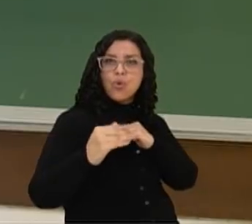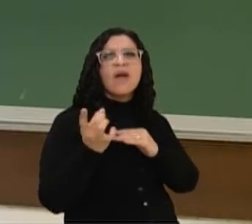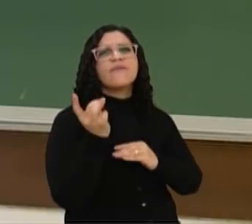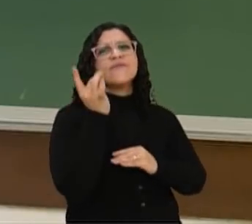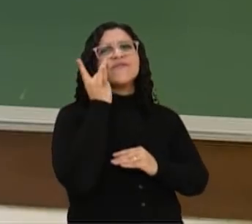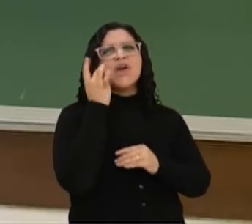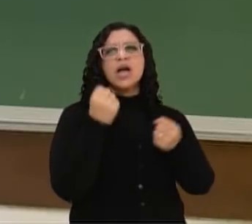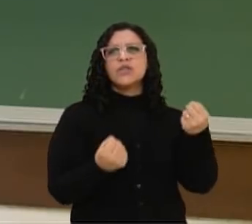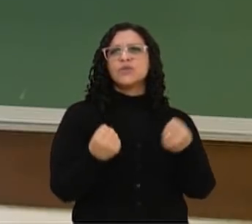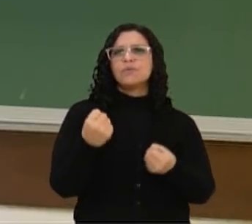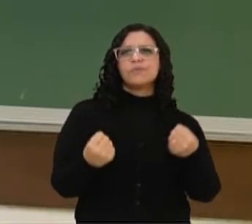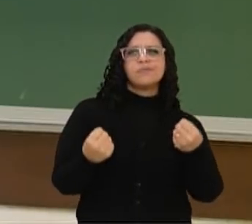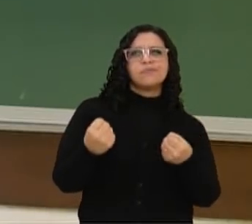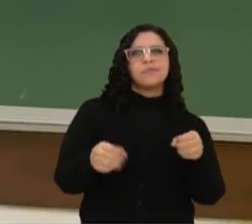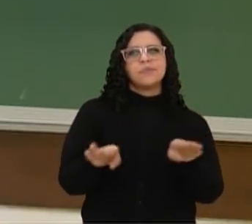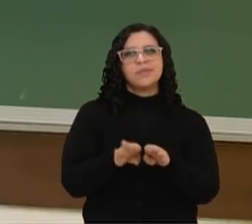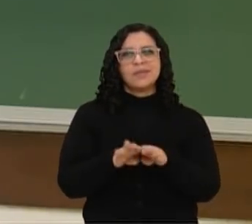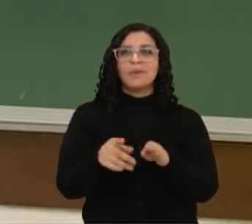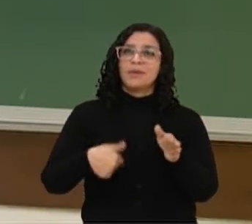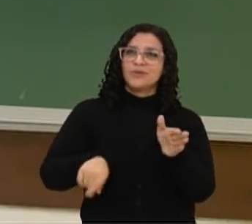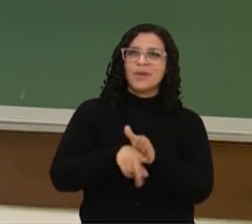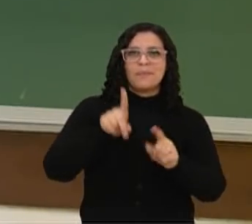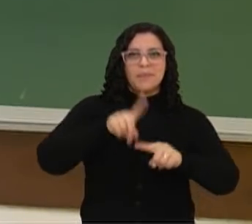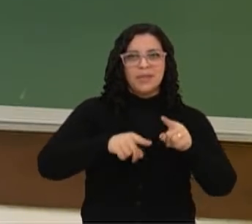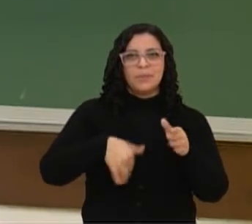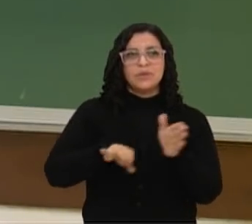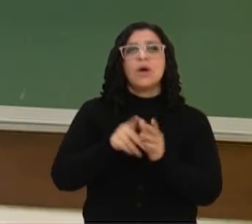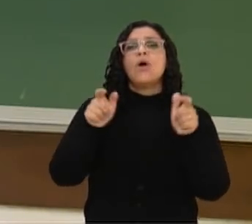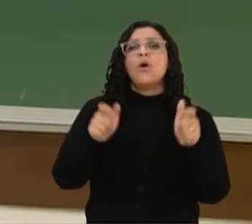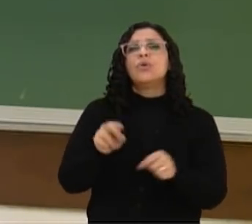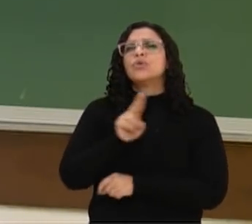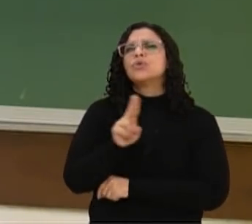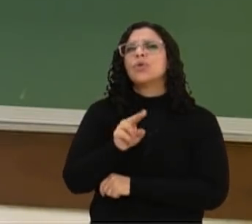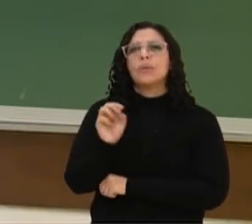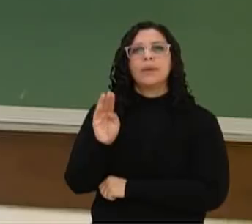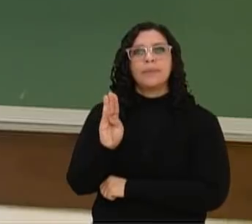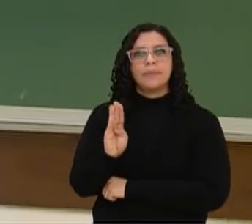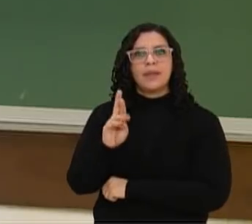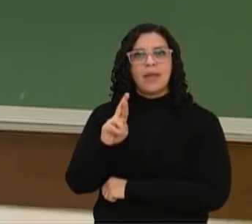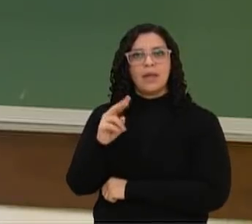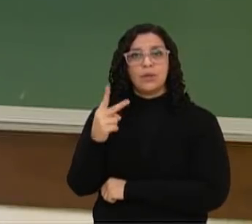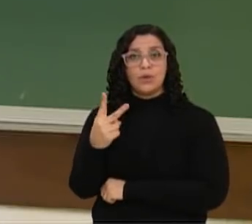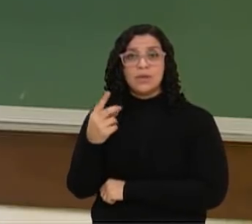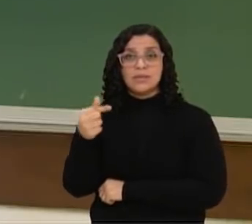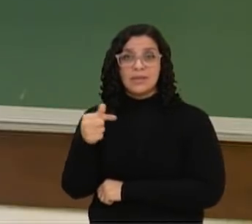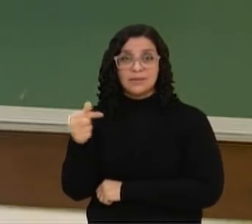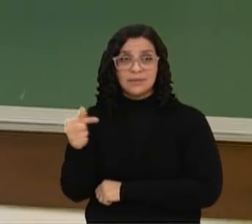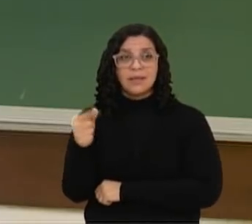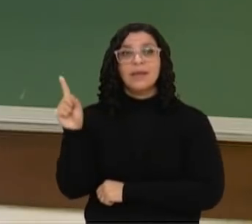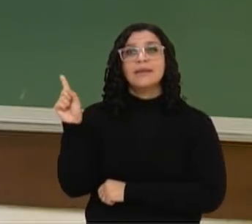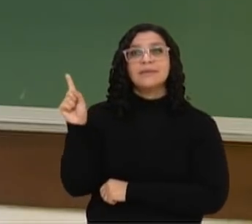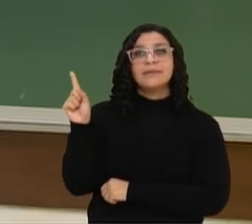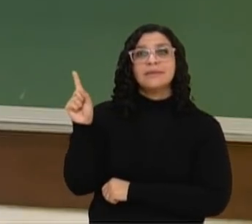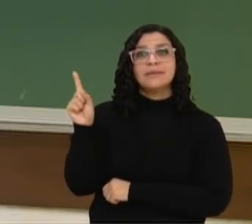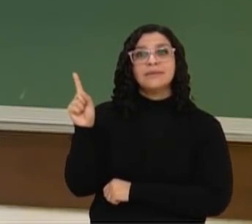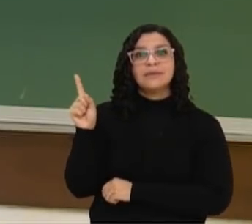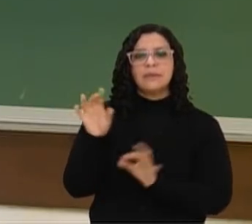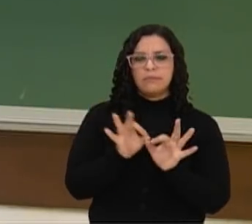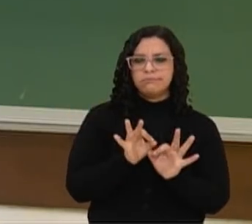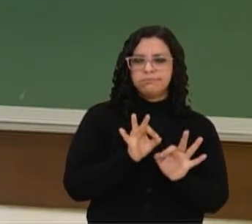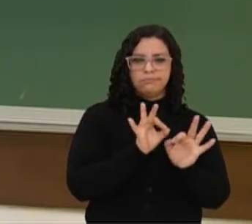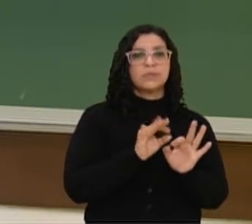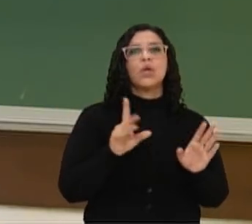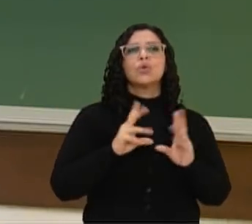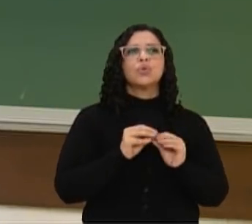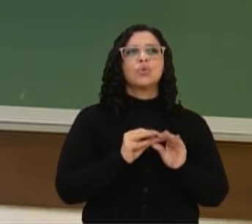circulação de produtos, mercadorias, matéria-prima. Quais nós vamos ter ali como exemplo? BR-277, que corta o estado de leste a oeste,